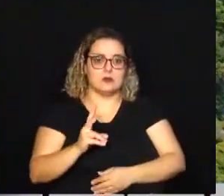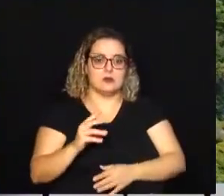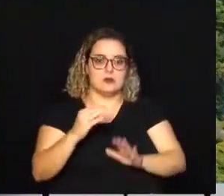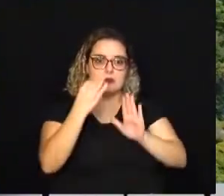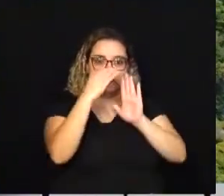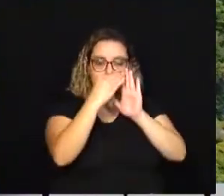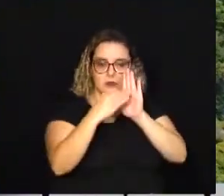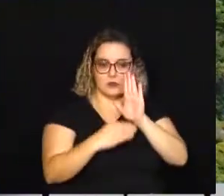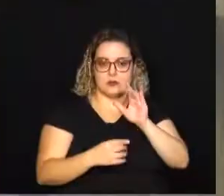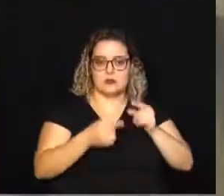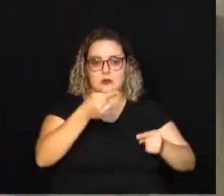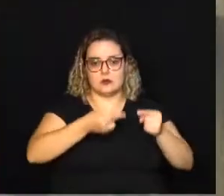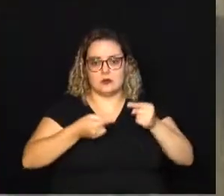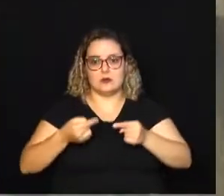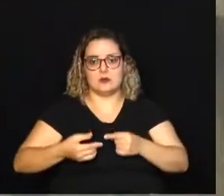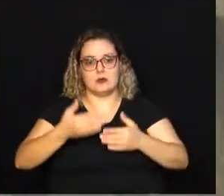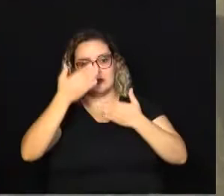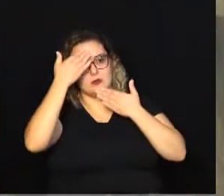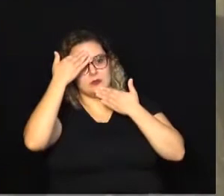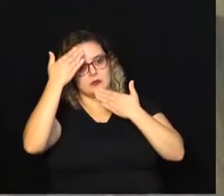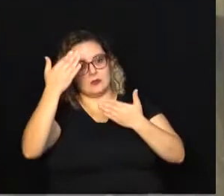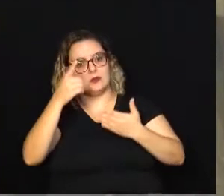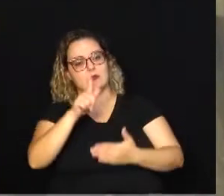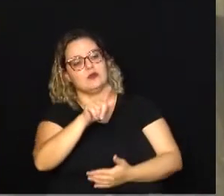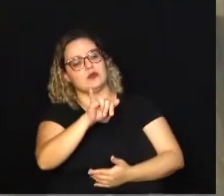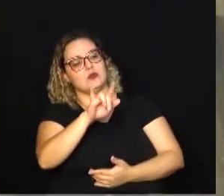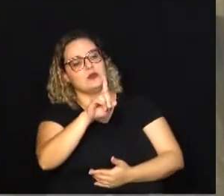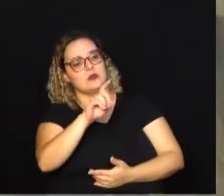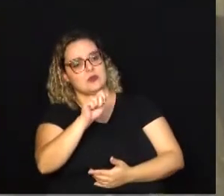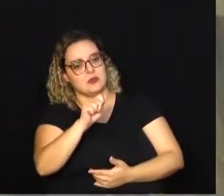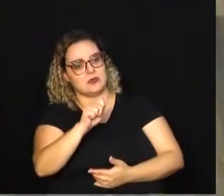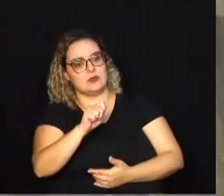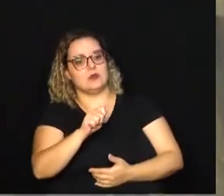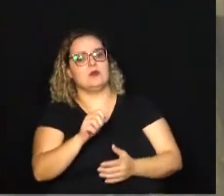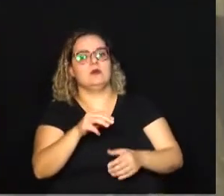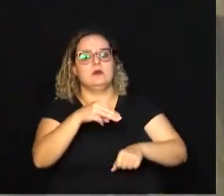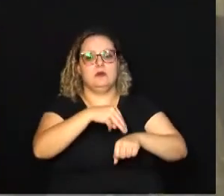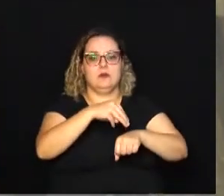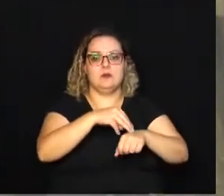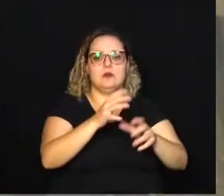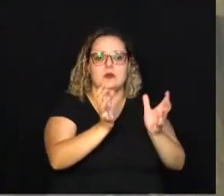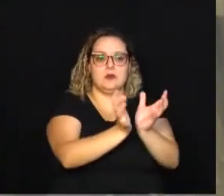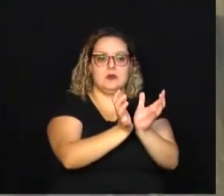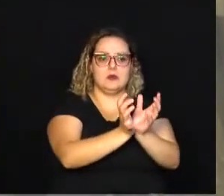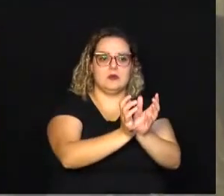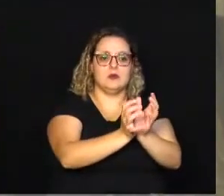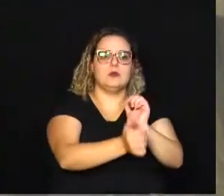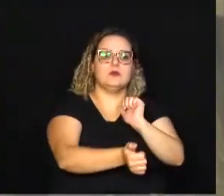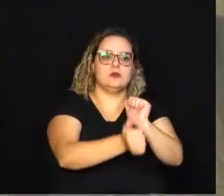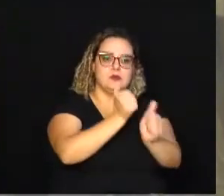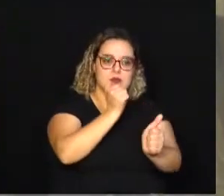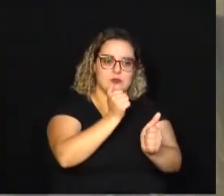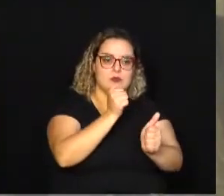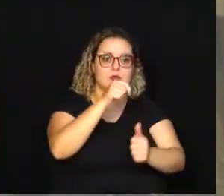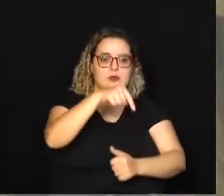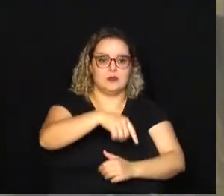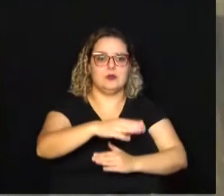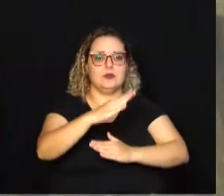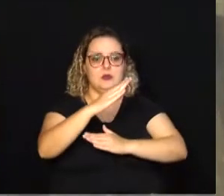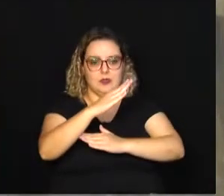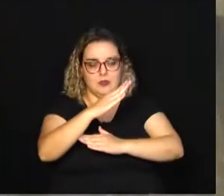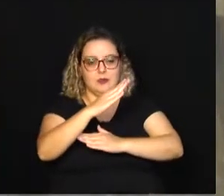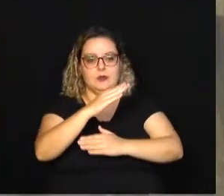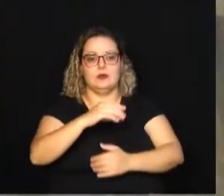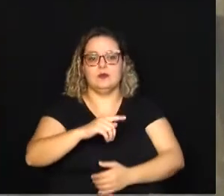esse debate aqui. Muito obrigado, Guida Calisto, membro da Comissão de Educação e Esporte da Câmara. Gustavo Peta, muito obrigado pela